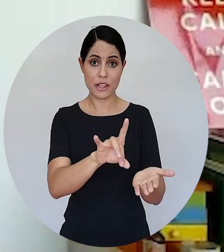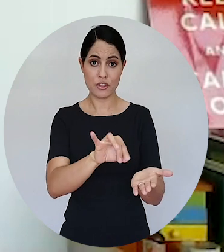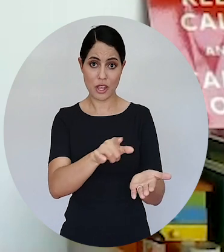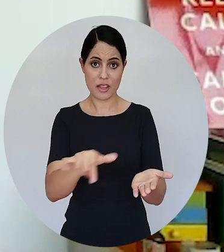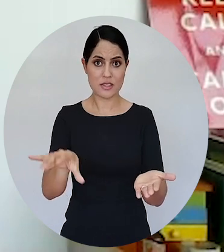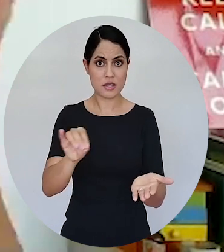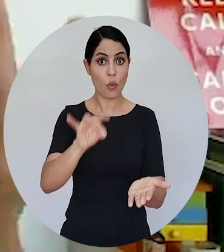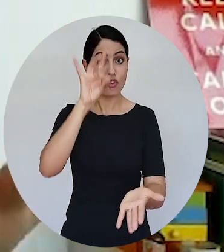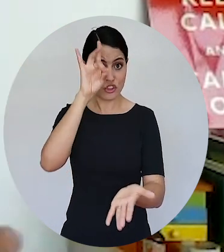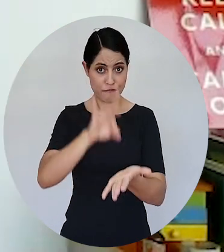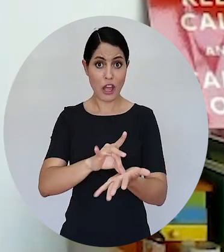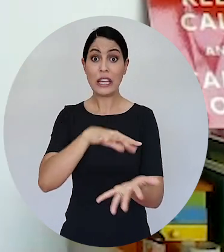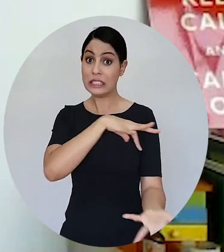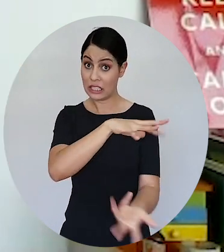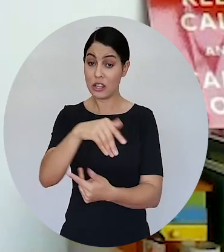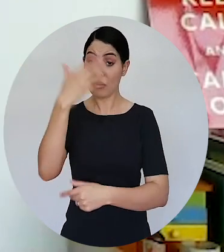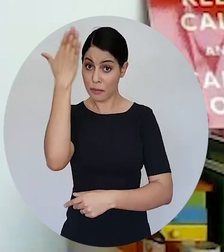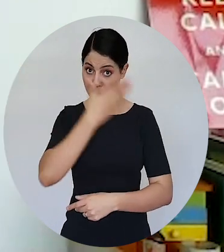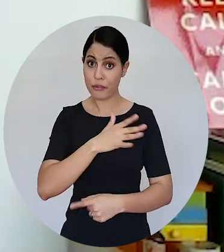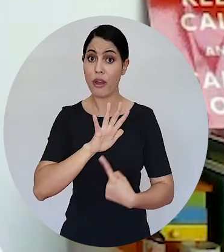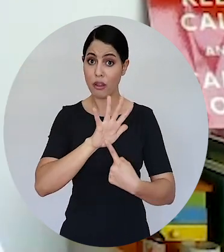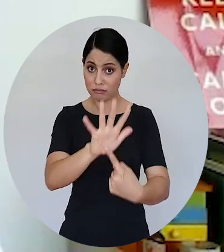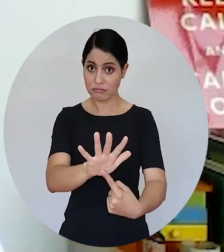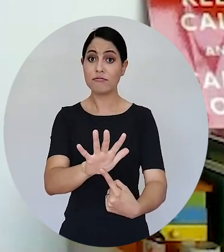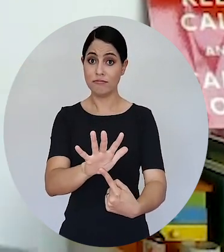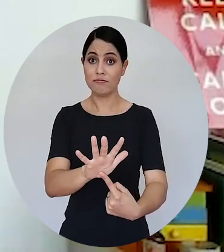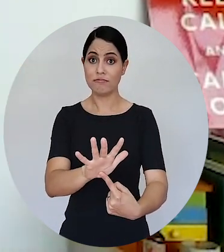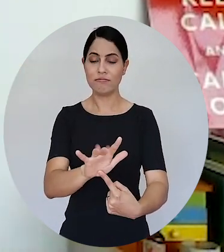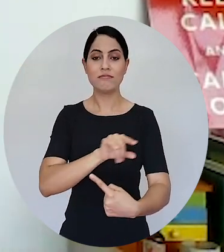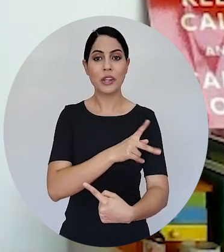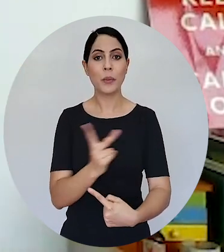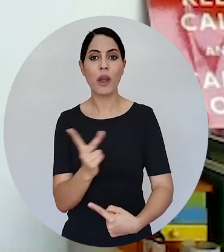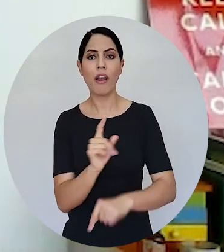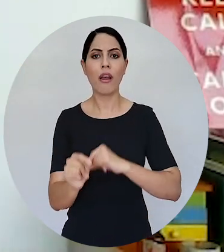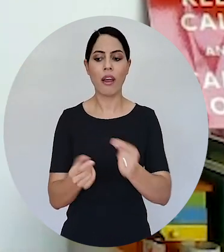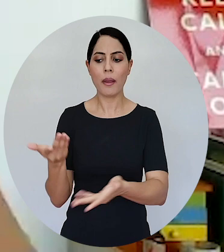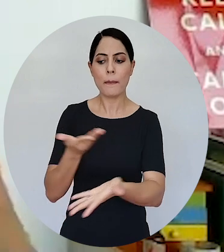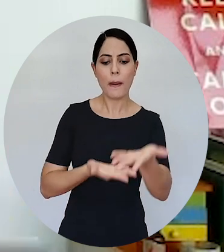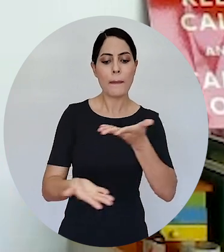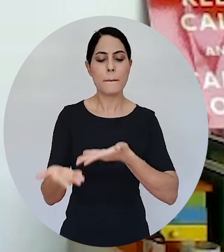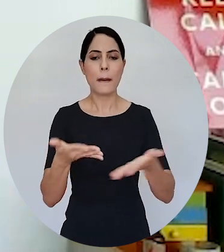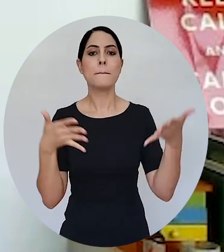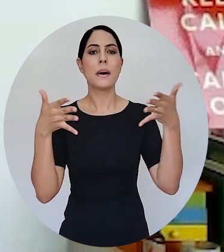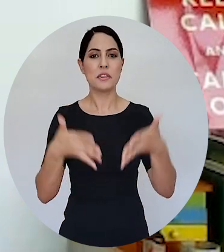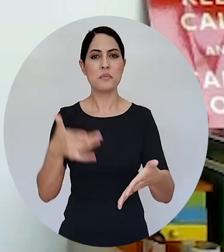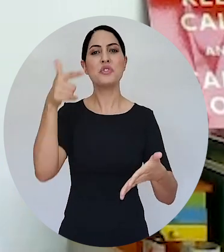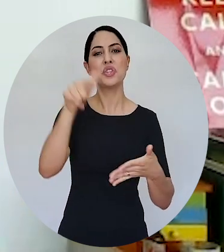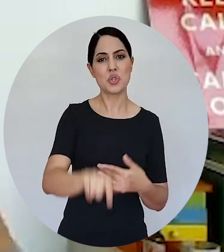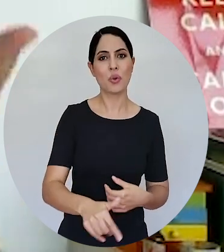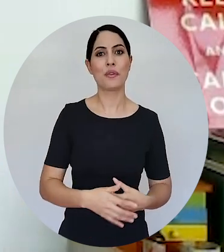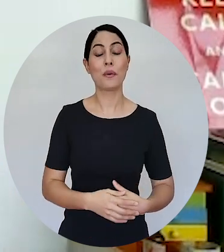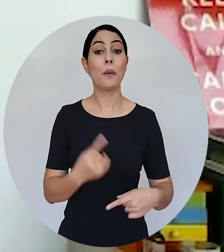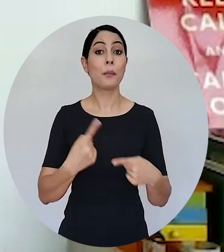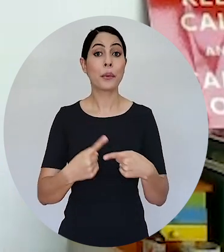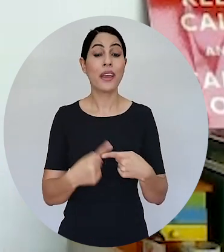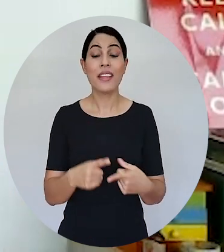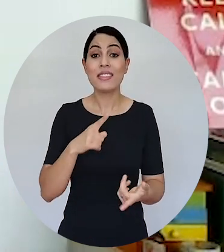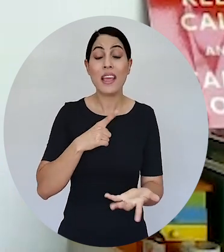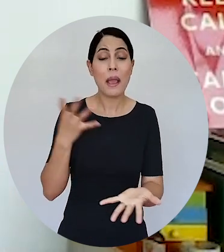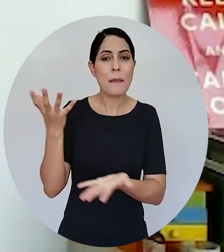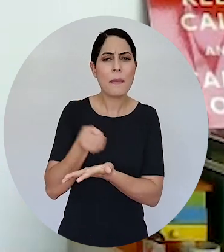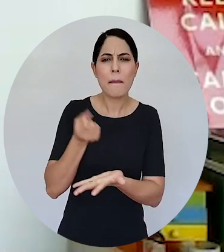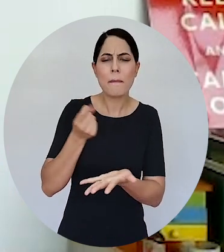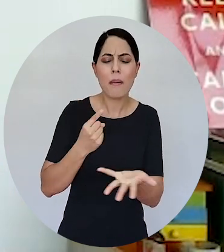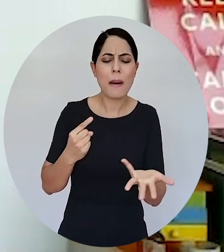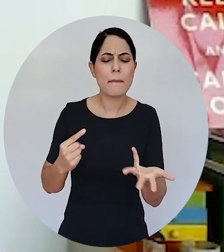participa da mediação, isso são dados internacionais, participam novamente e indicam e veem os